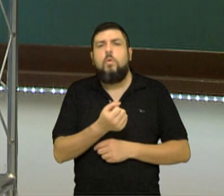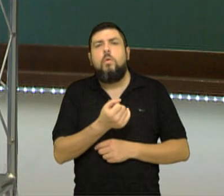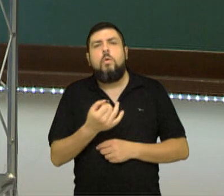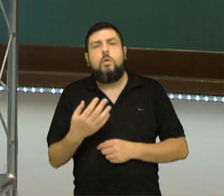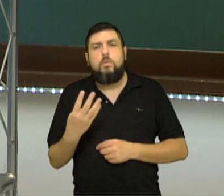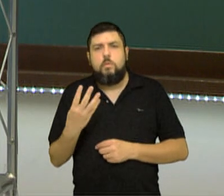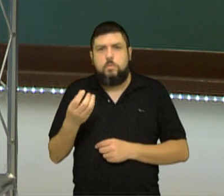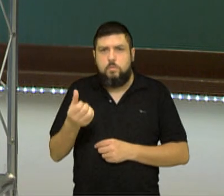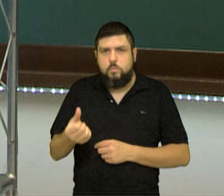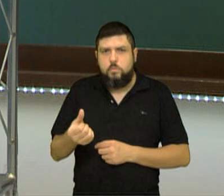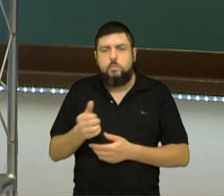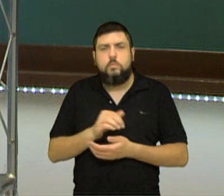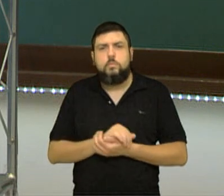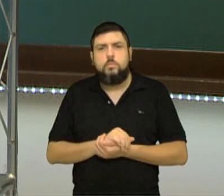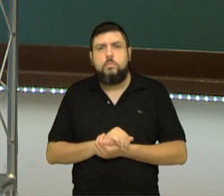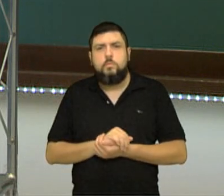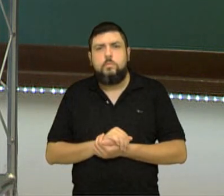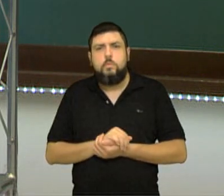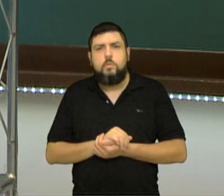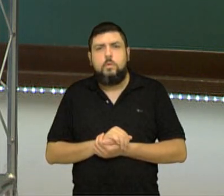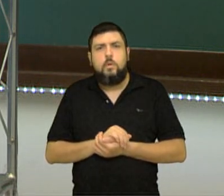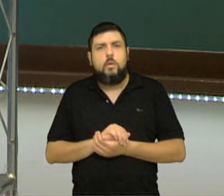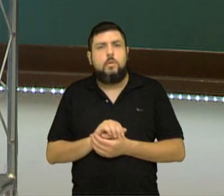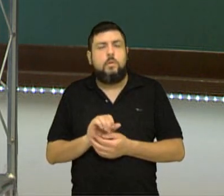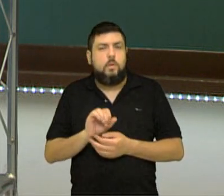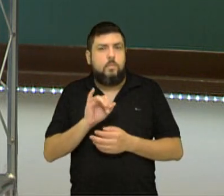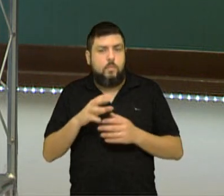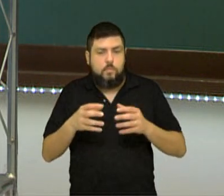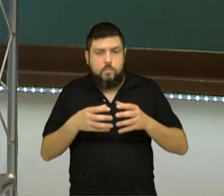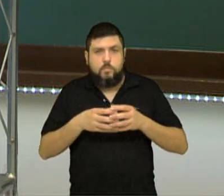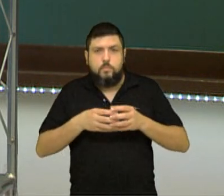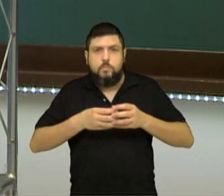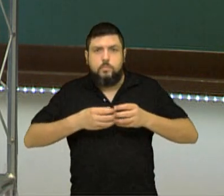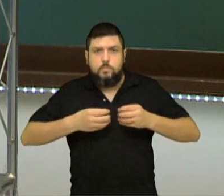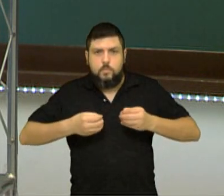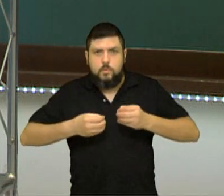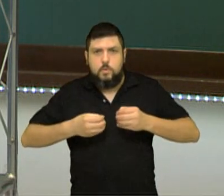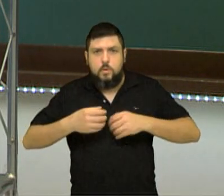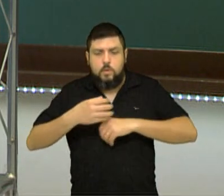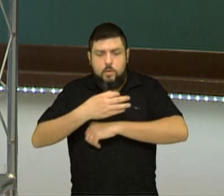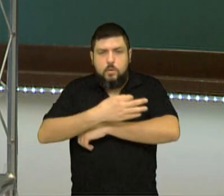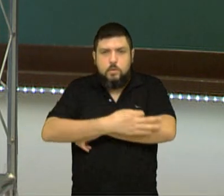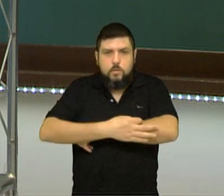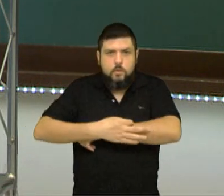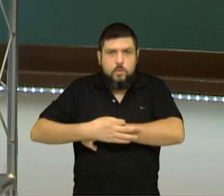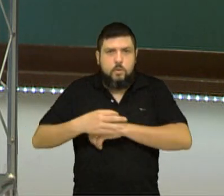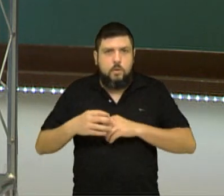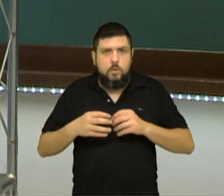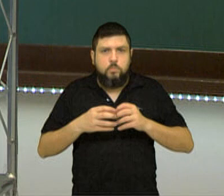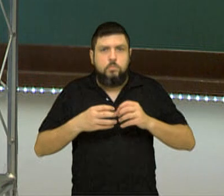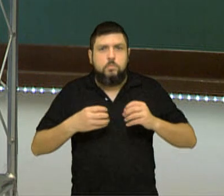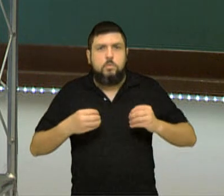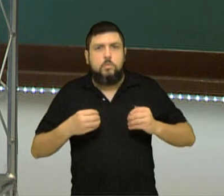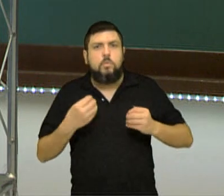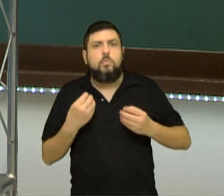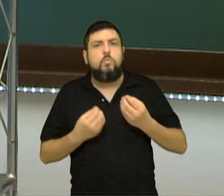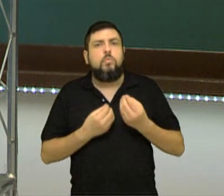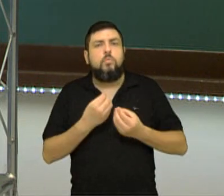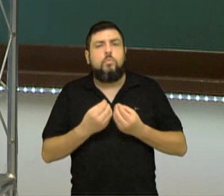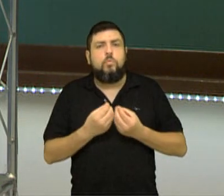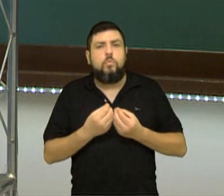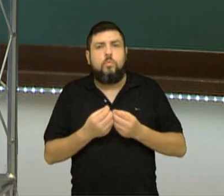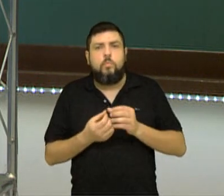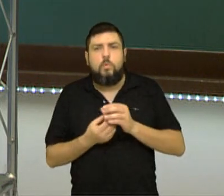unidade celular. Ao sofrer meiose nessas células germinativas, o que vai acontecer? Vamos produzir gametas,